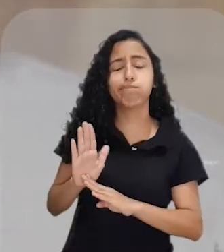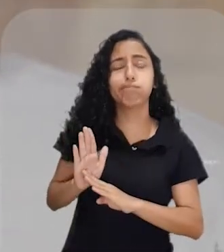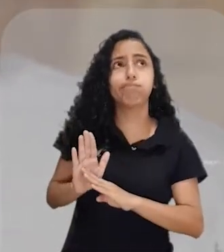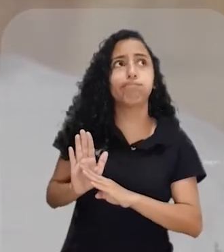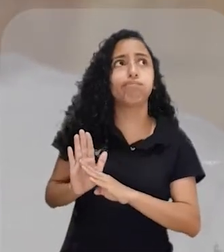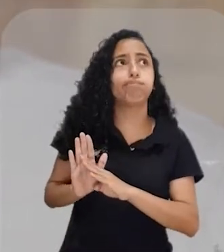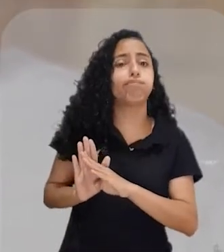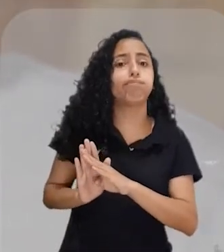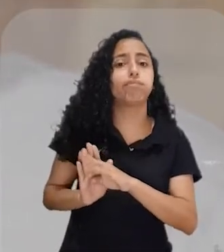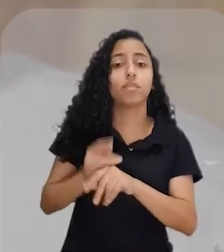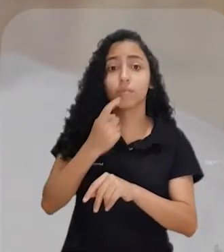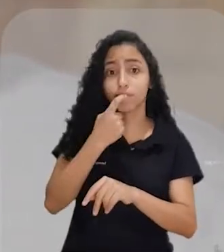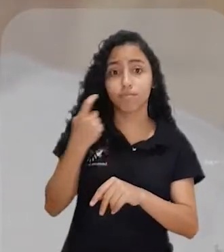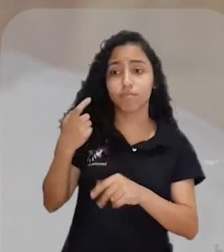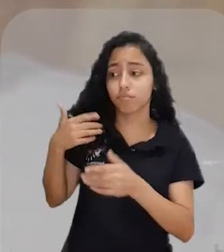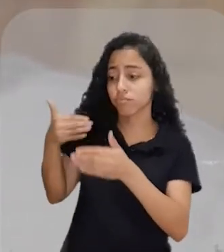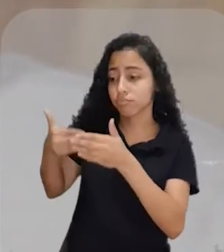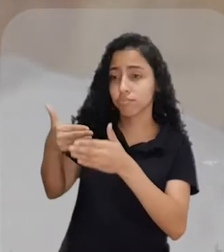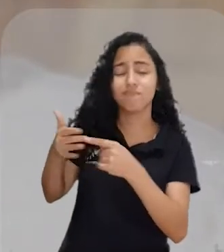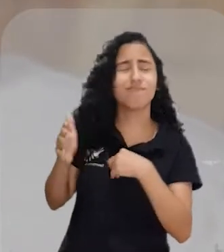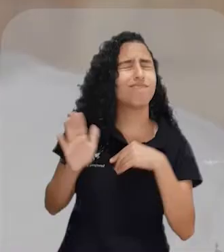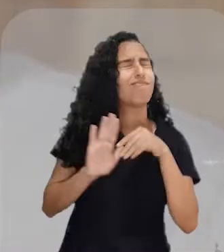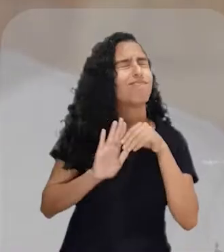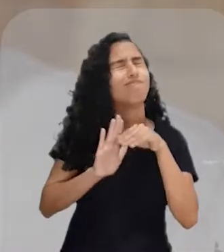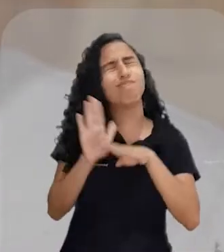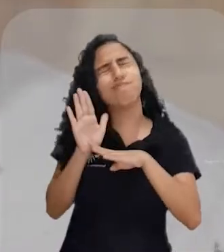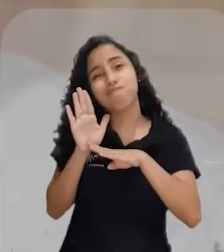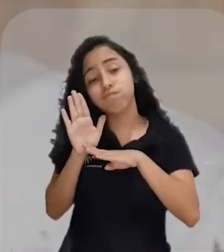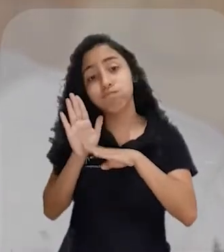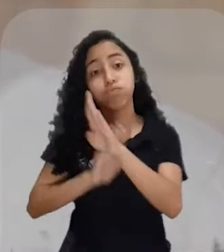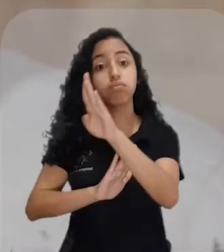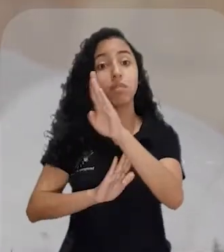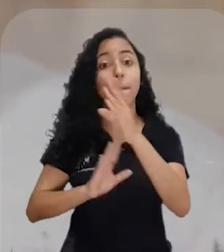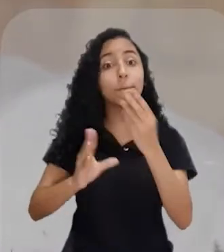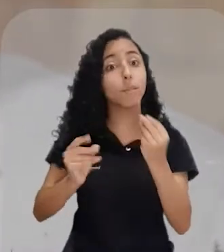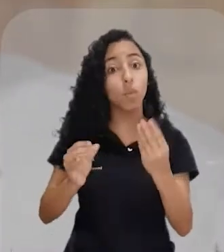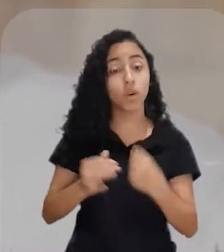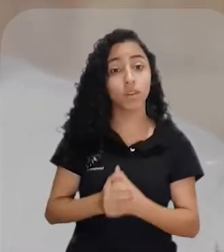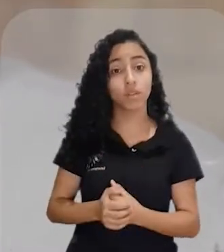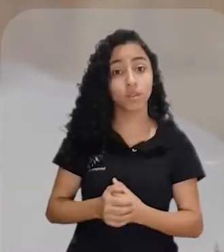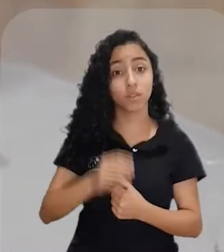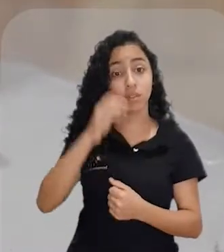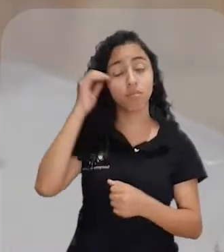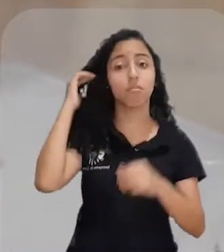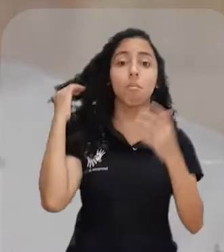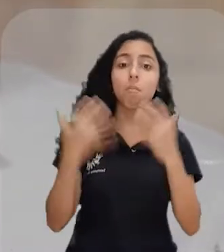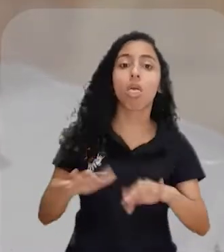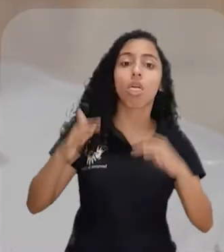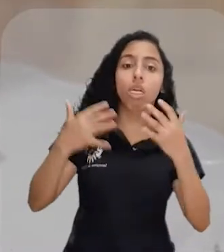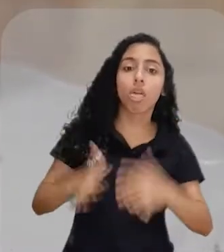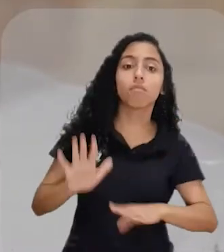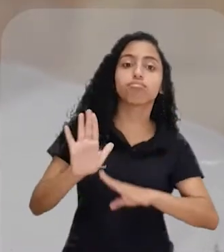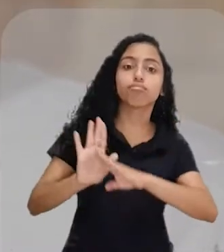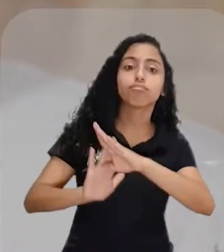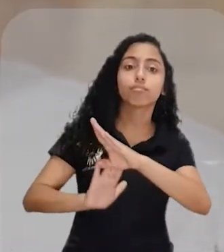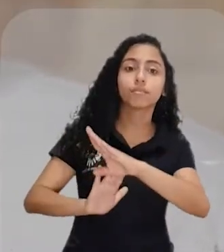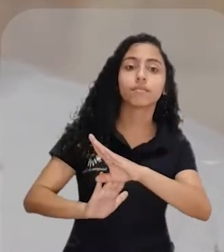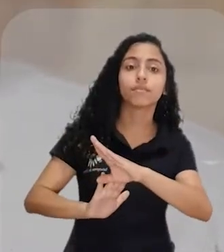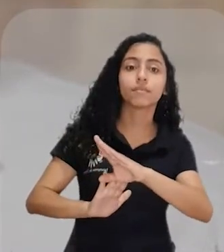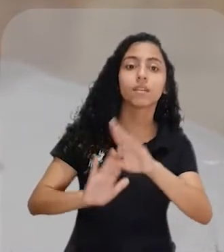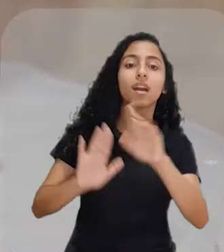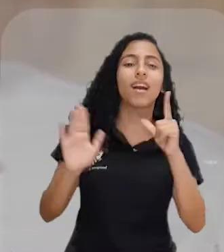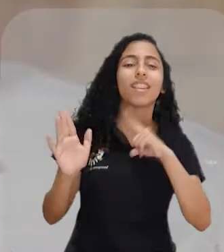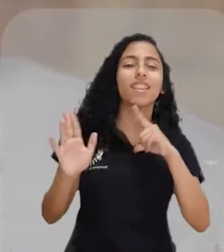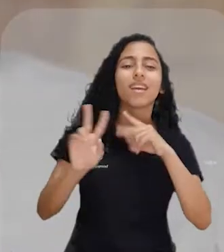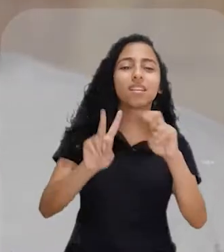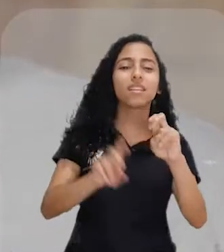elas atingiram uma escala nunca antes visto, pelo menos não no período recente, né? Isso traz aqui para a